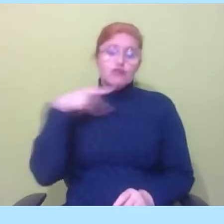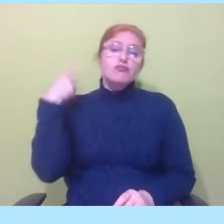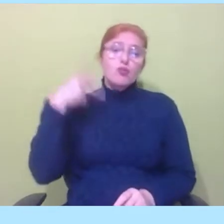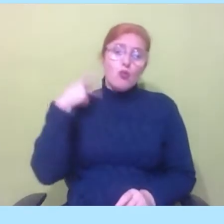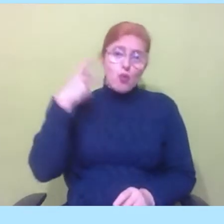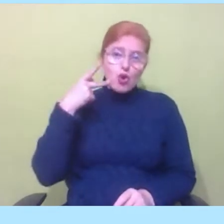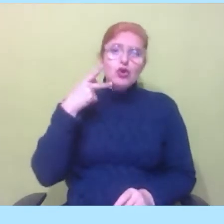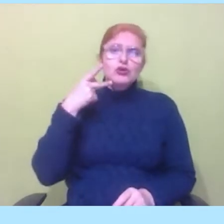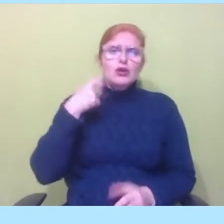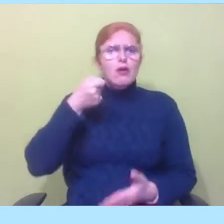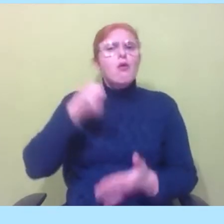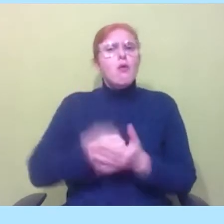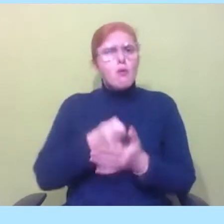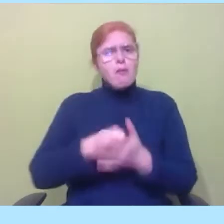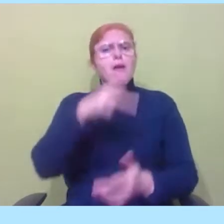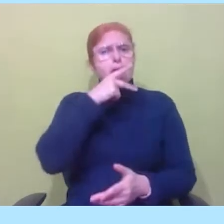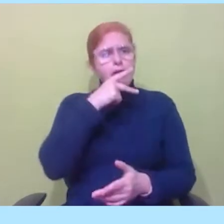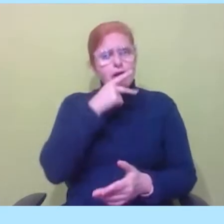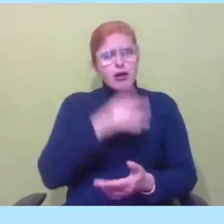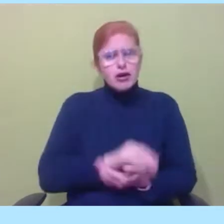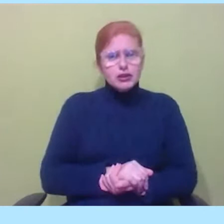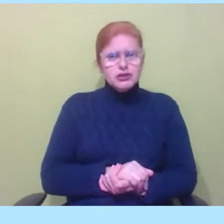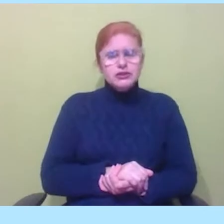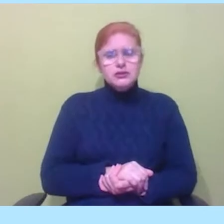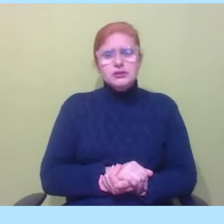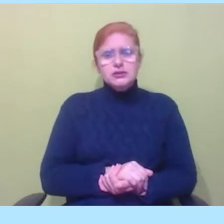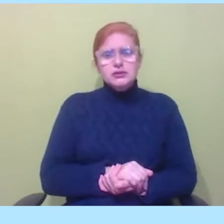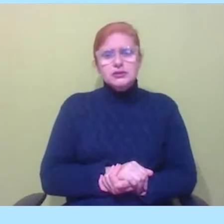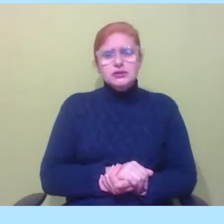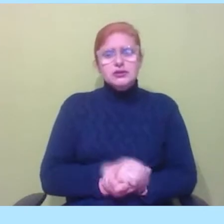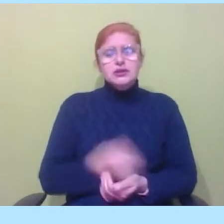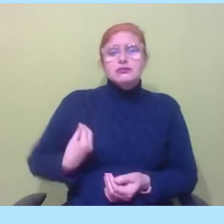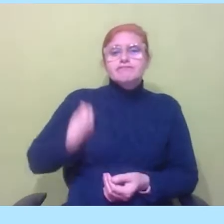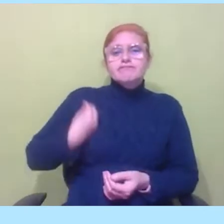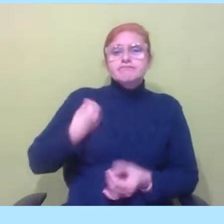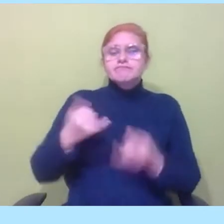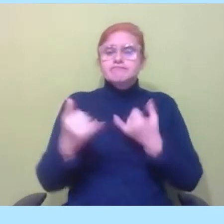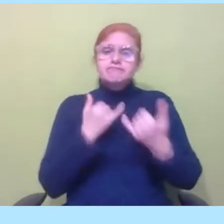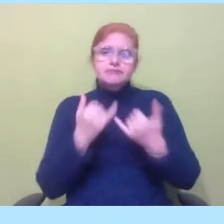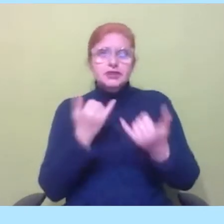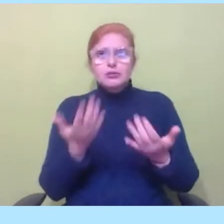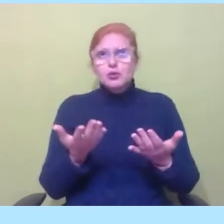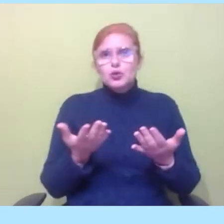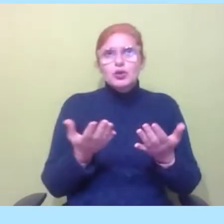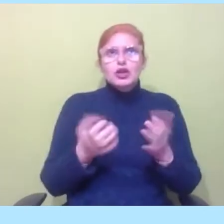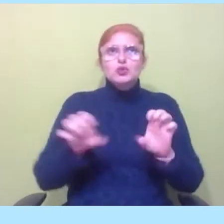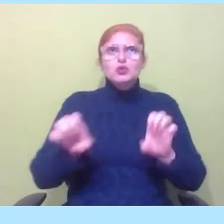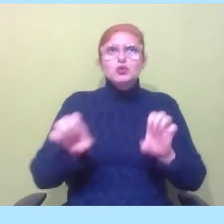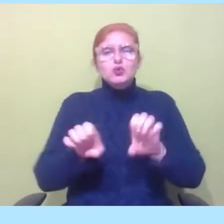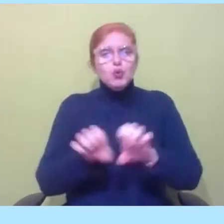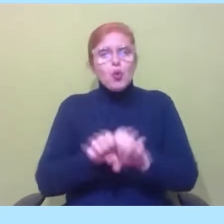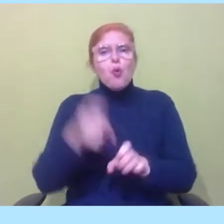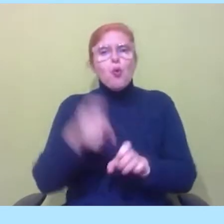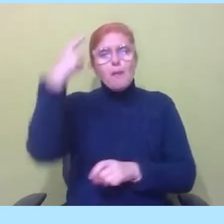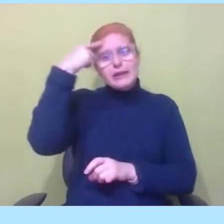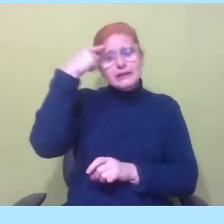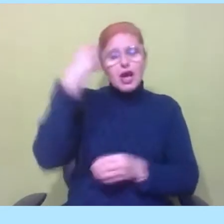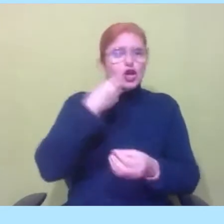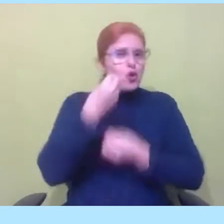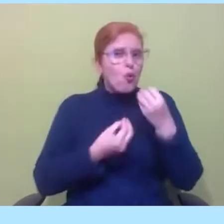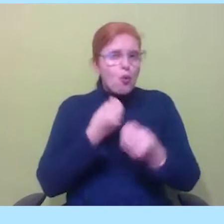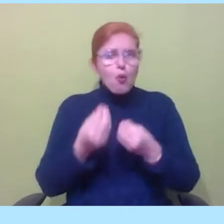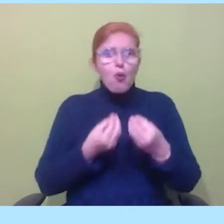partidos que existam, por exemplo, não sei, estruturas, pensar como é que as vidas